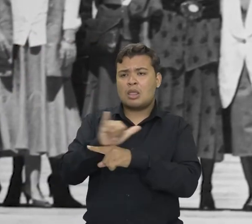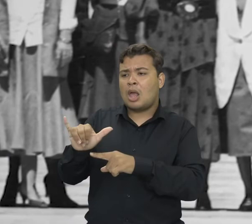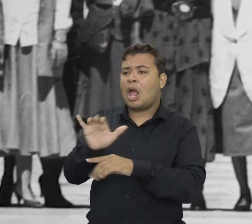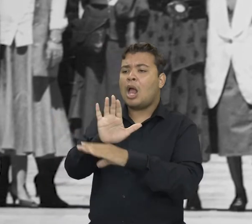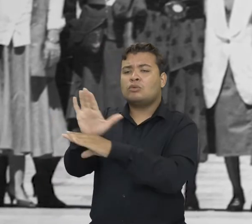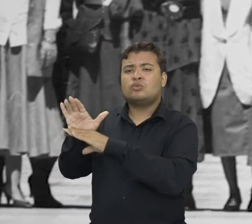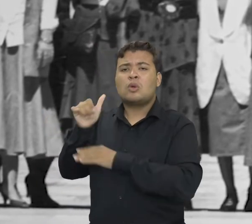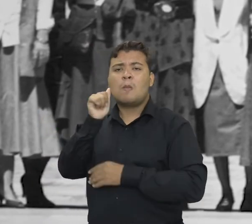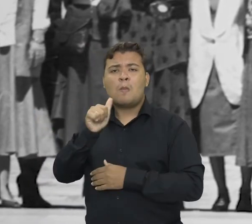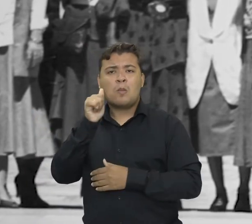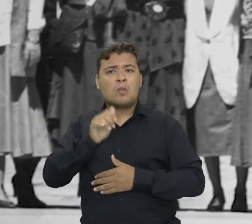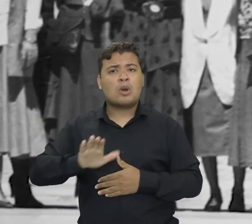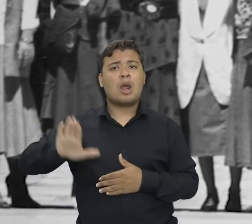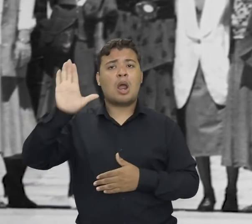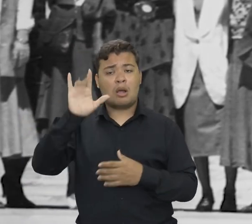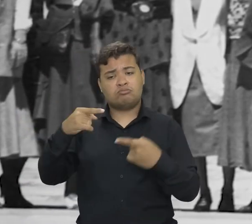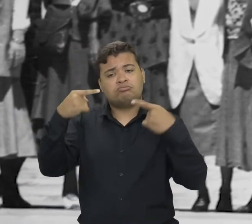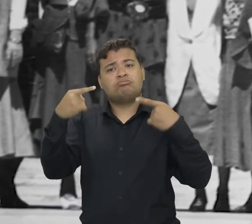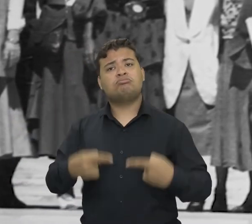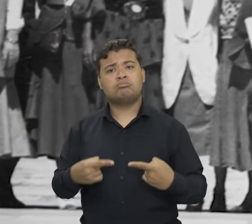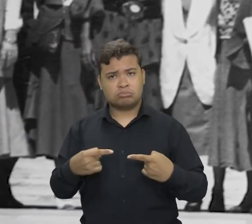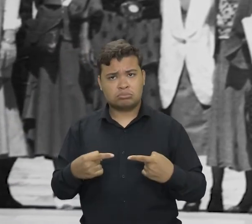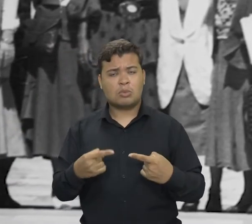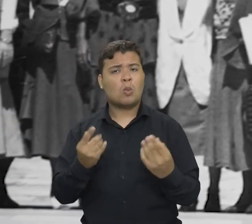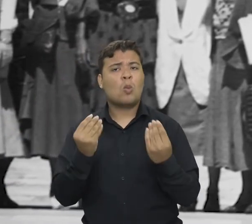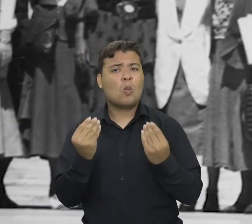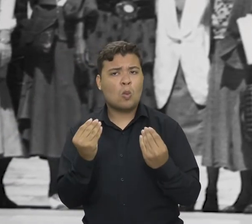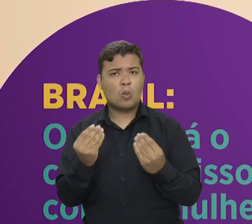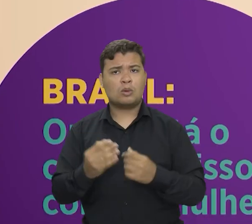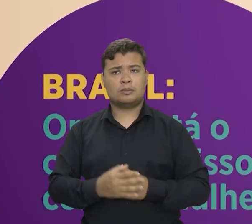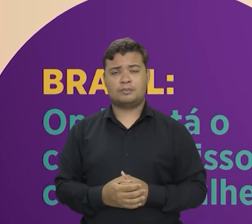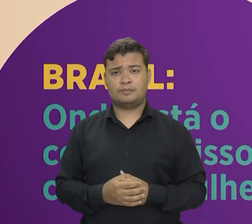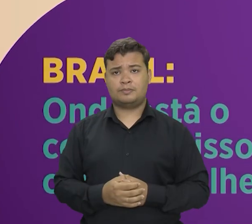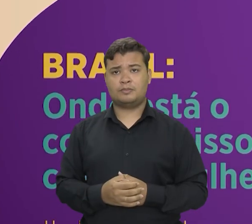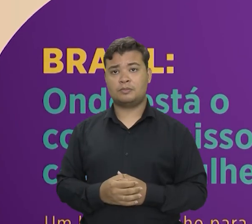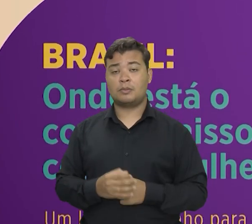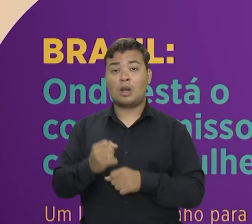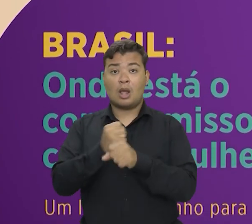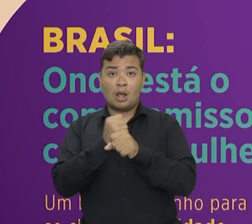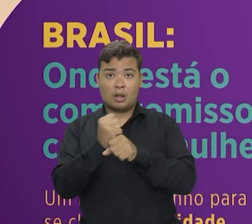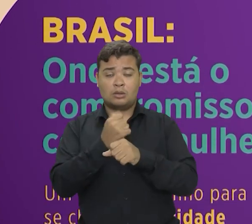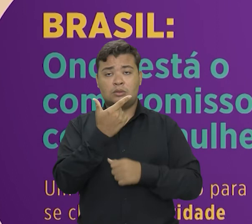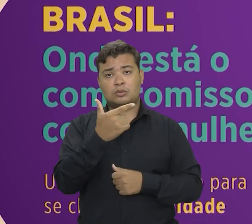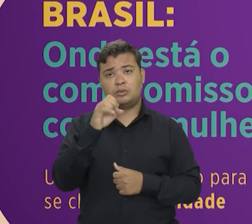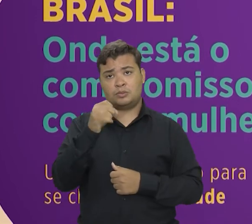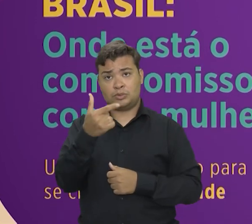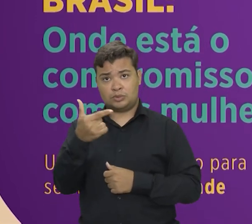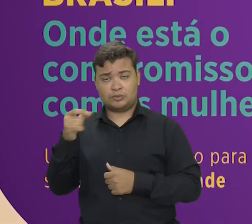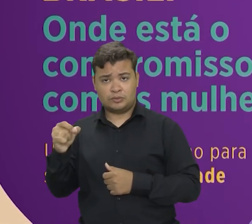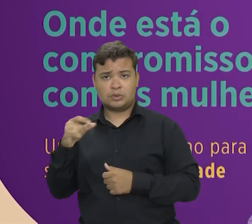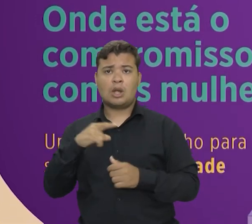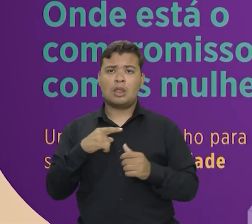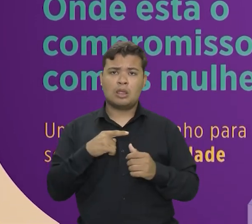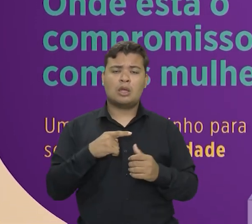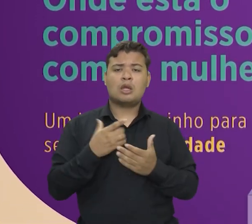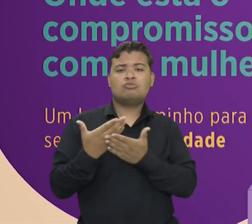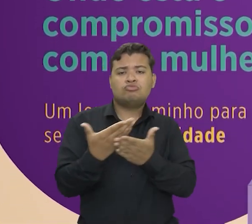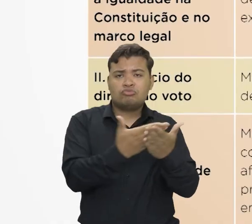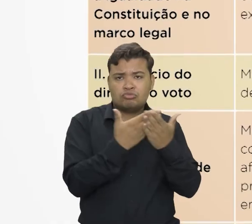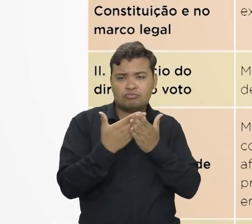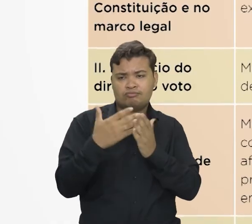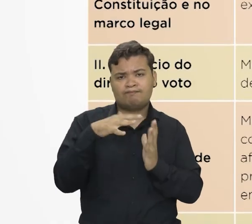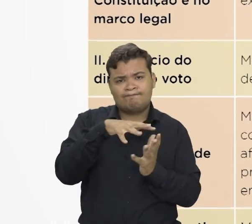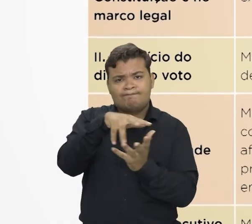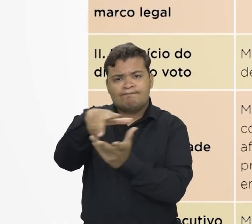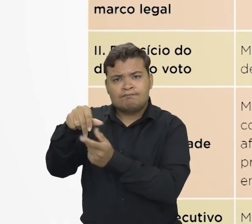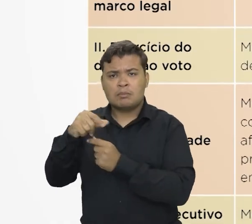candidaturas femininas competitivas a cargos majoritários? Em 2020, um estudo conduzido por organismos